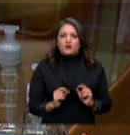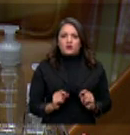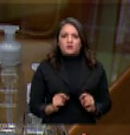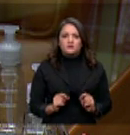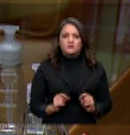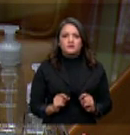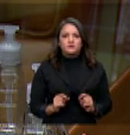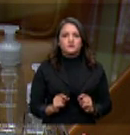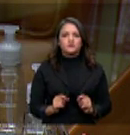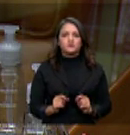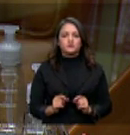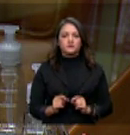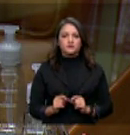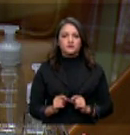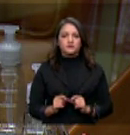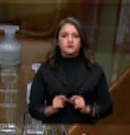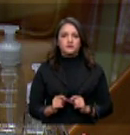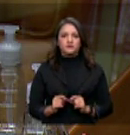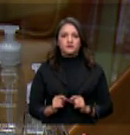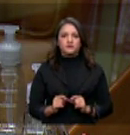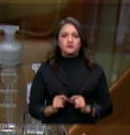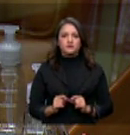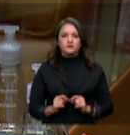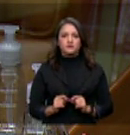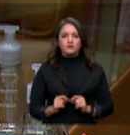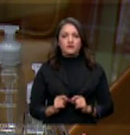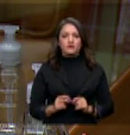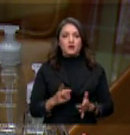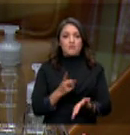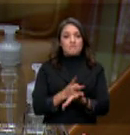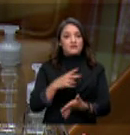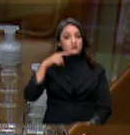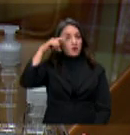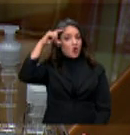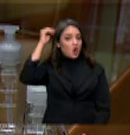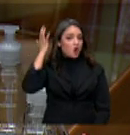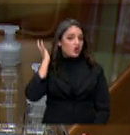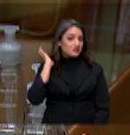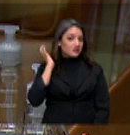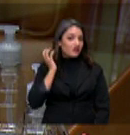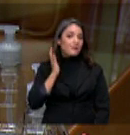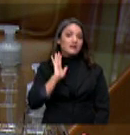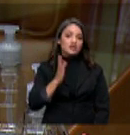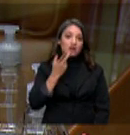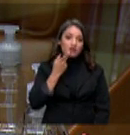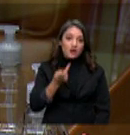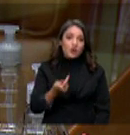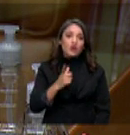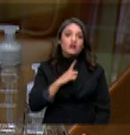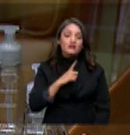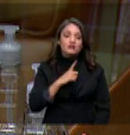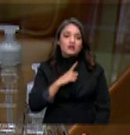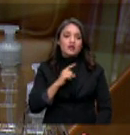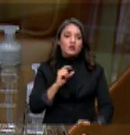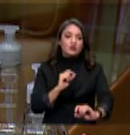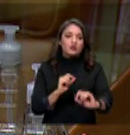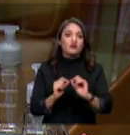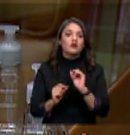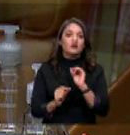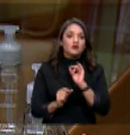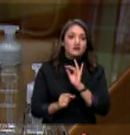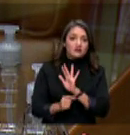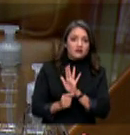como foi aqui realçado pela ministra Rosa Weber especialmente, houvesse um conjunto de decisões